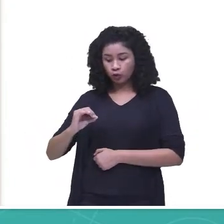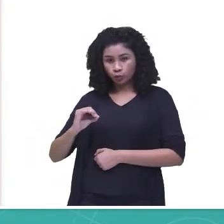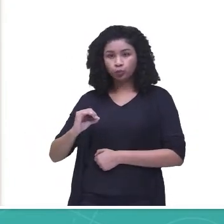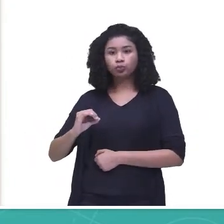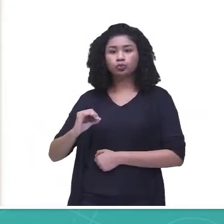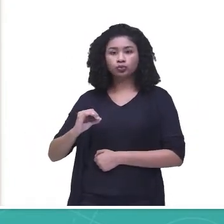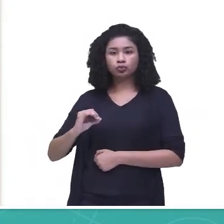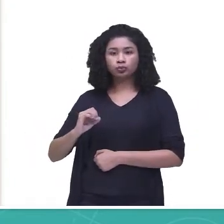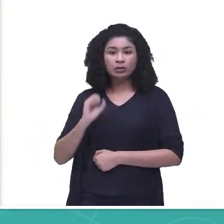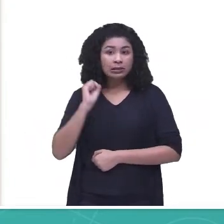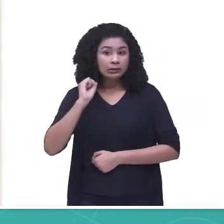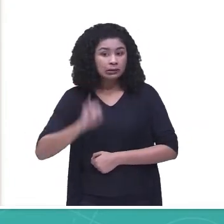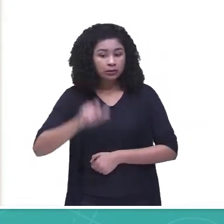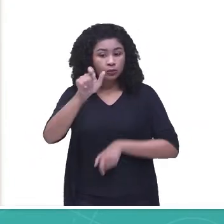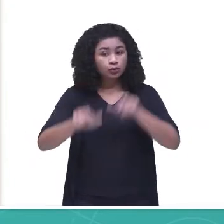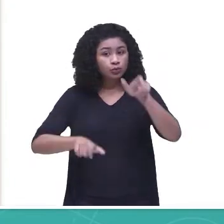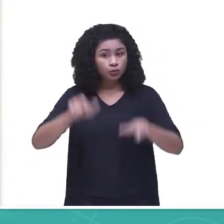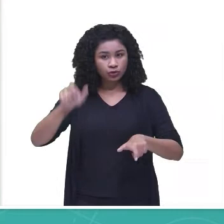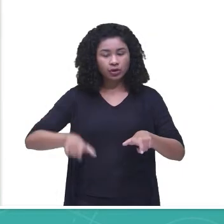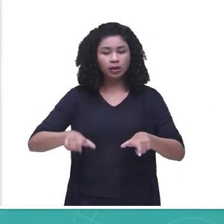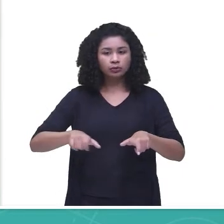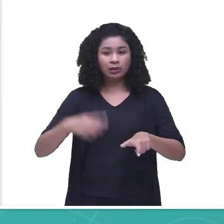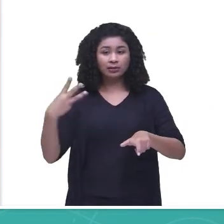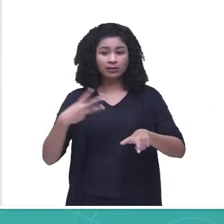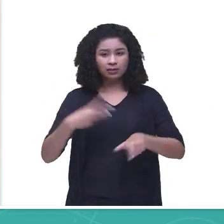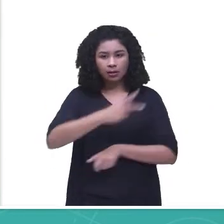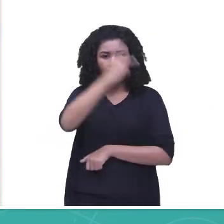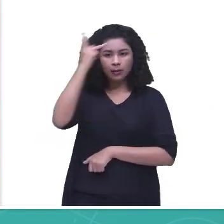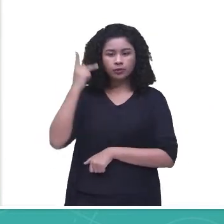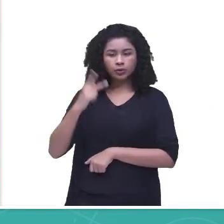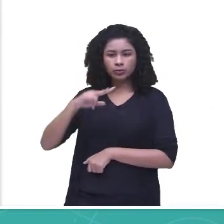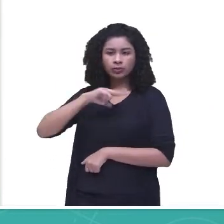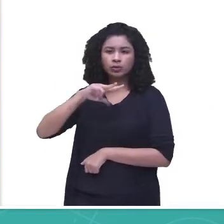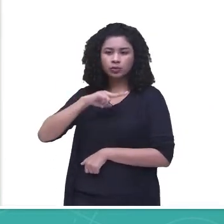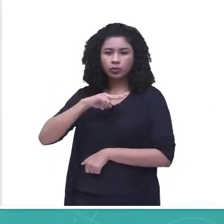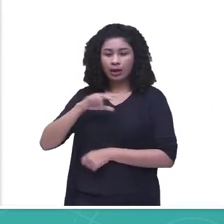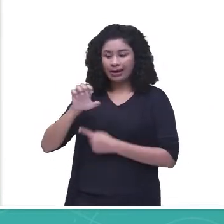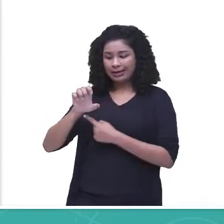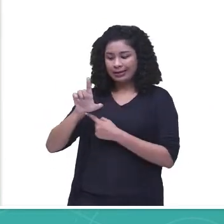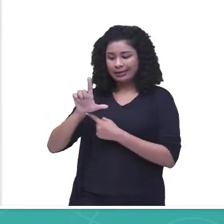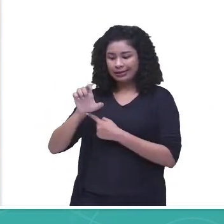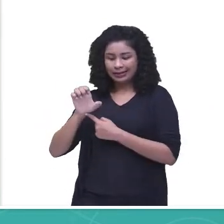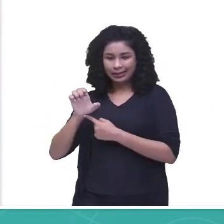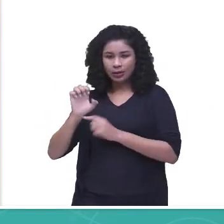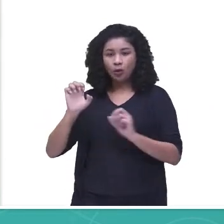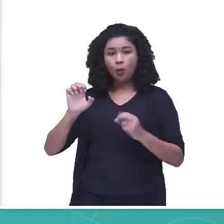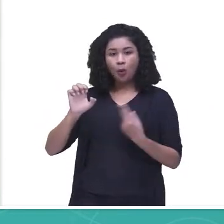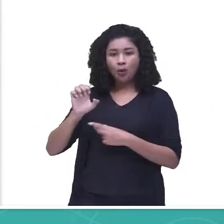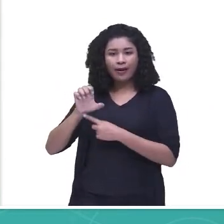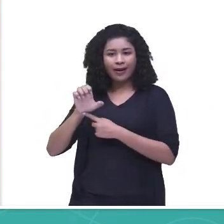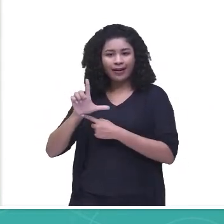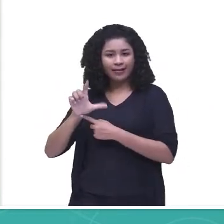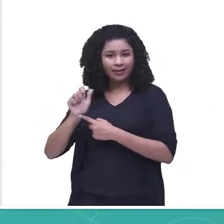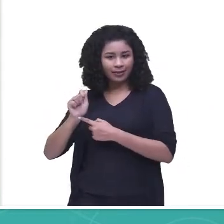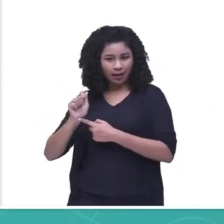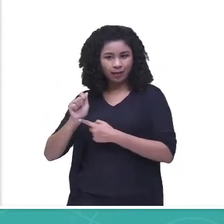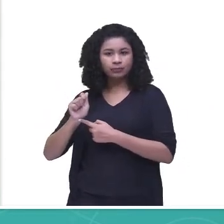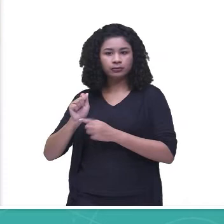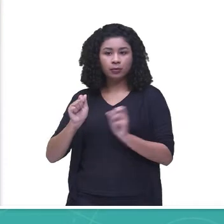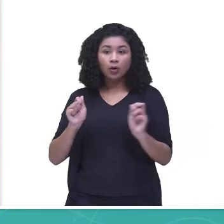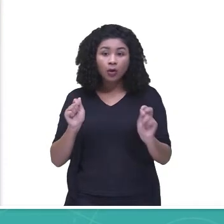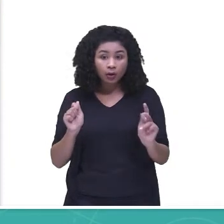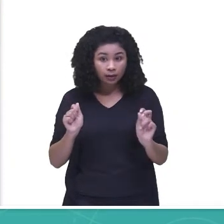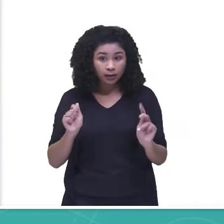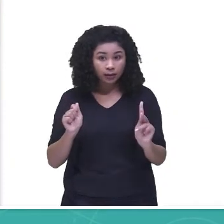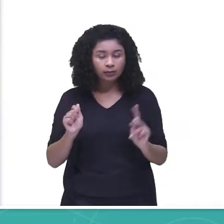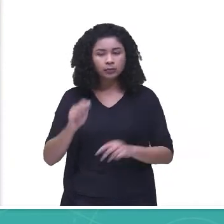da terceira pessoa do singular, que é ele ou ela, que em língua inglesa é he, she e it. Estão vendo então essa estrutura